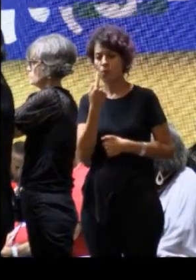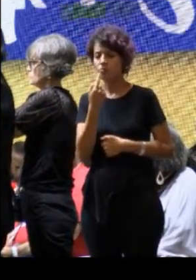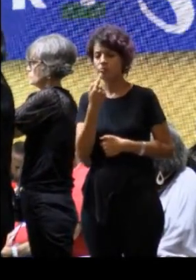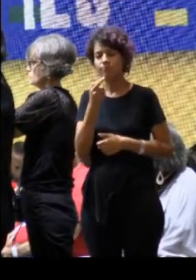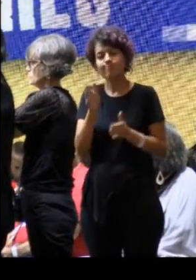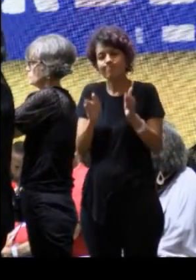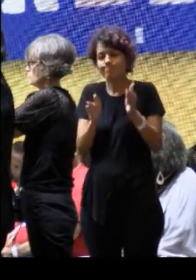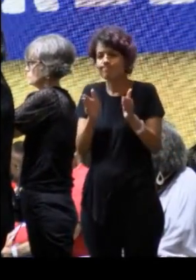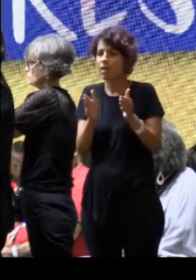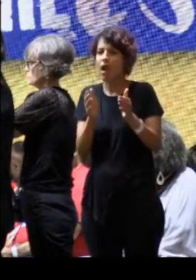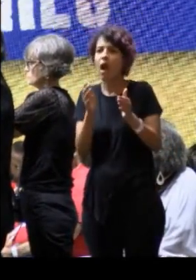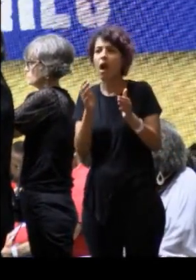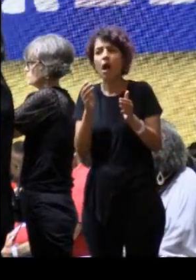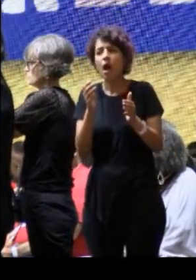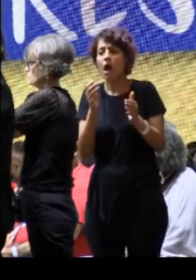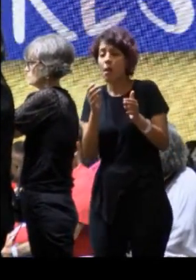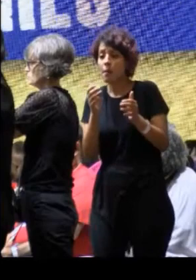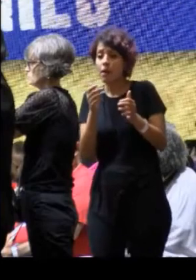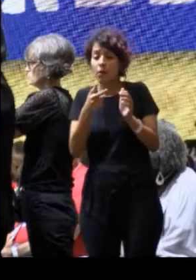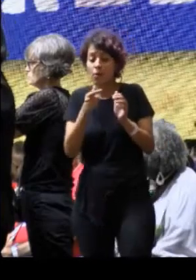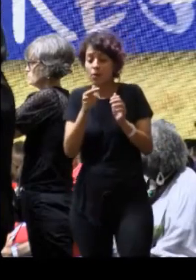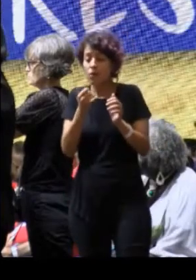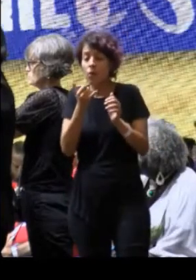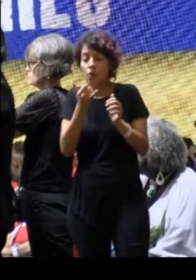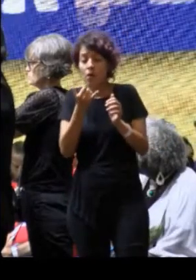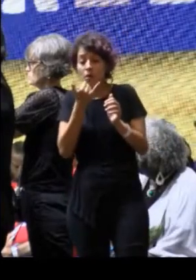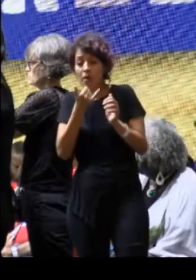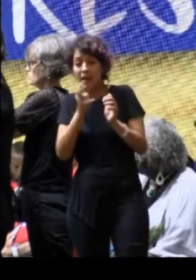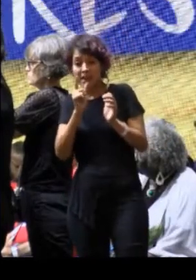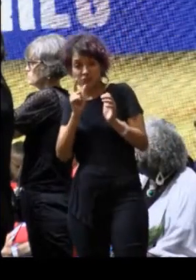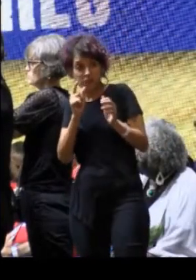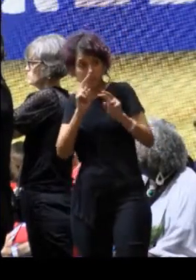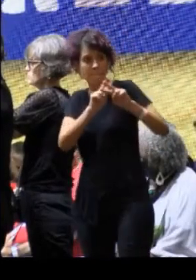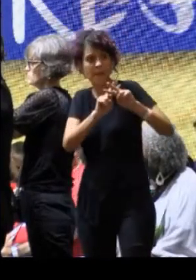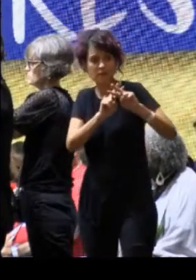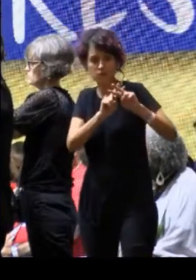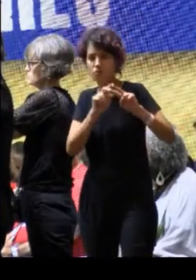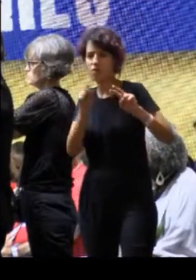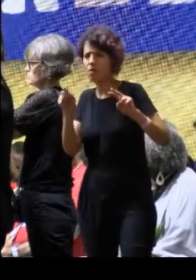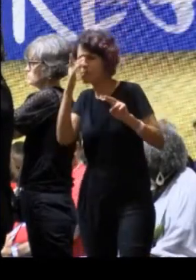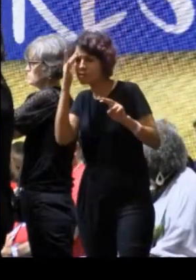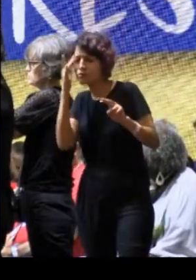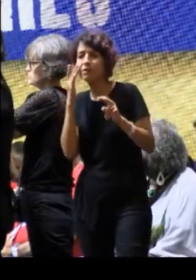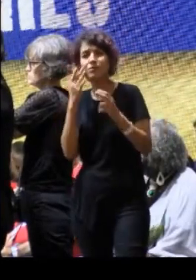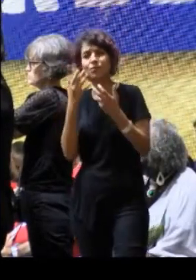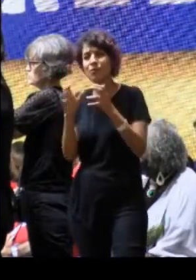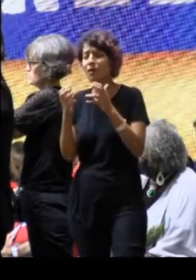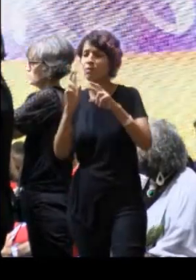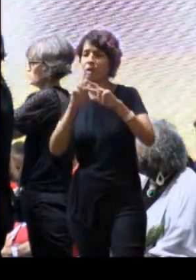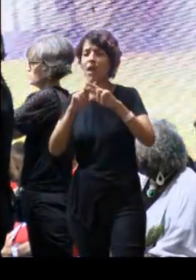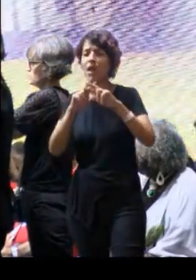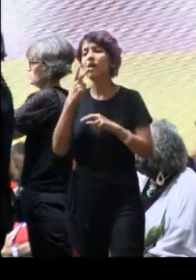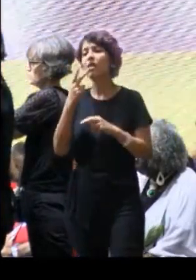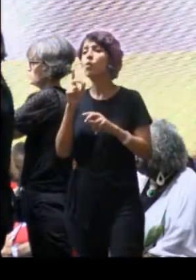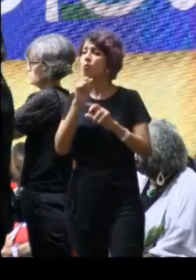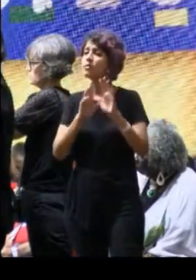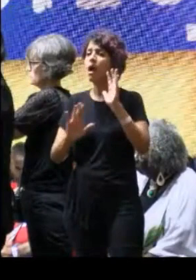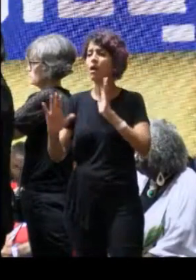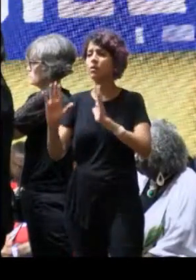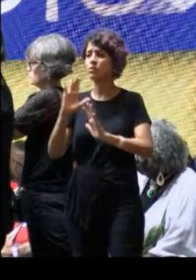querendo que eu não fosse preso, disseram que eu deveria ter muito cuidado para não polarizar o